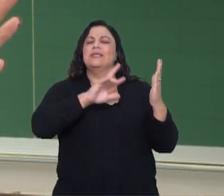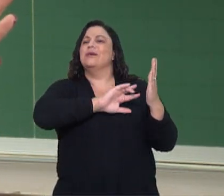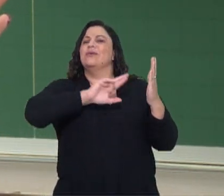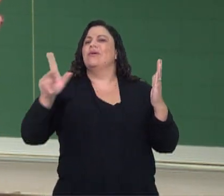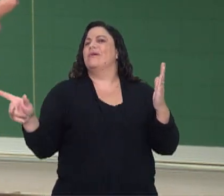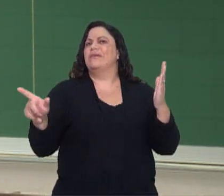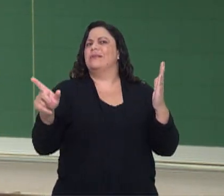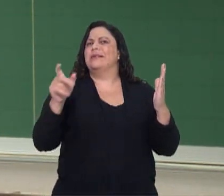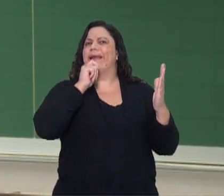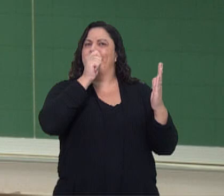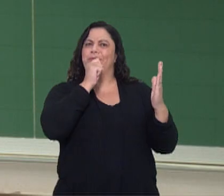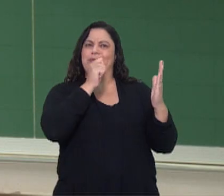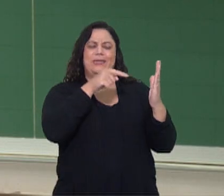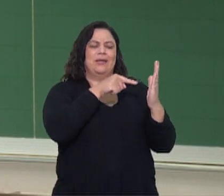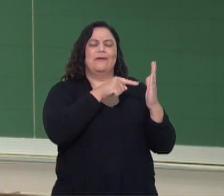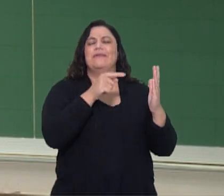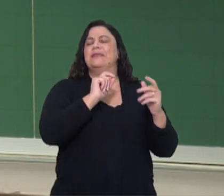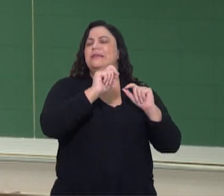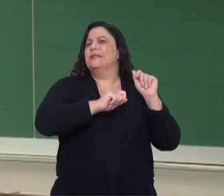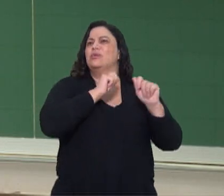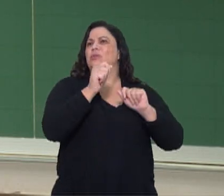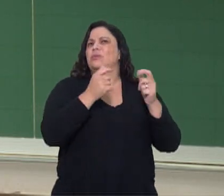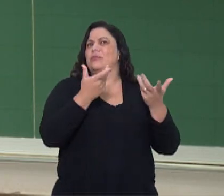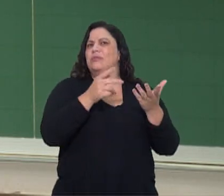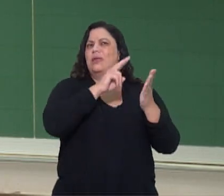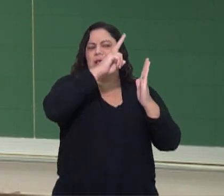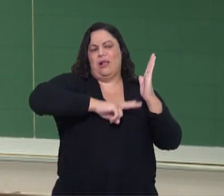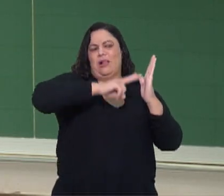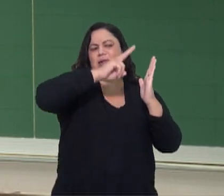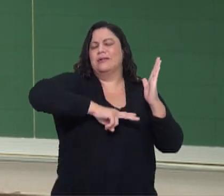do entrevistado e qual que é a parte